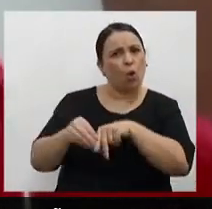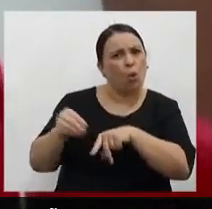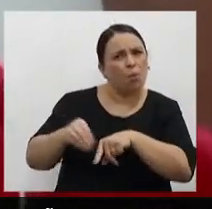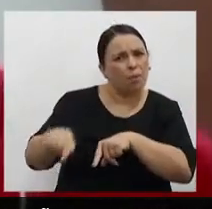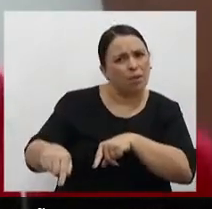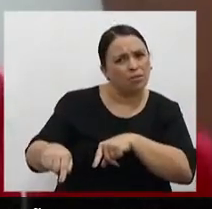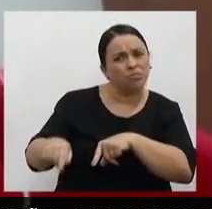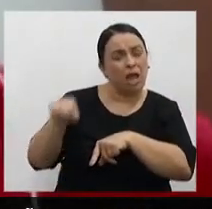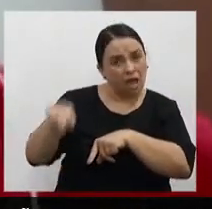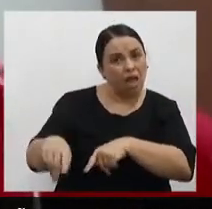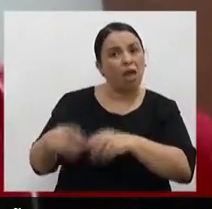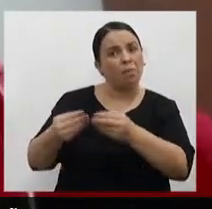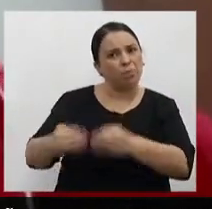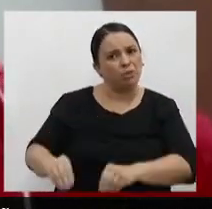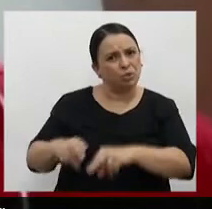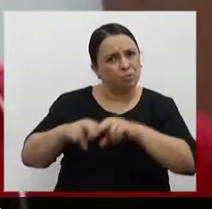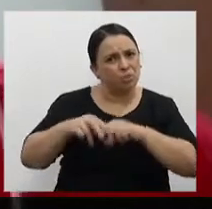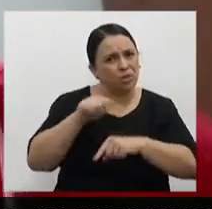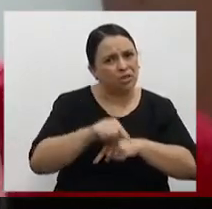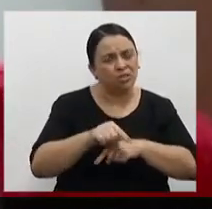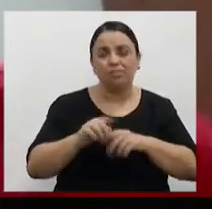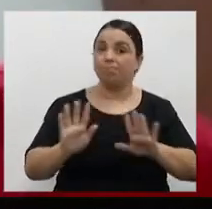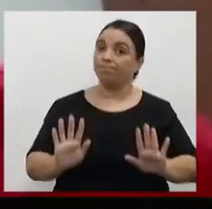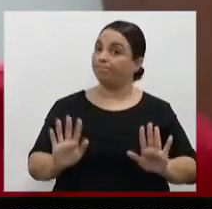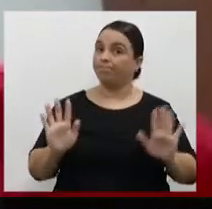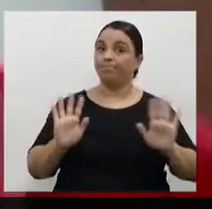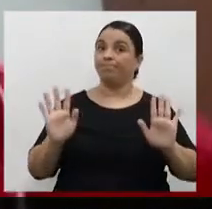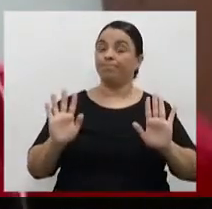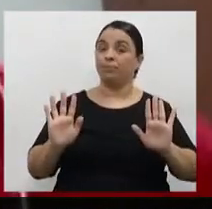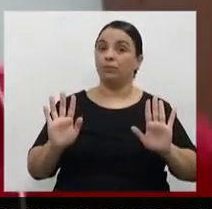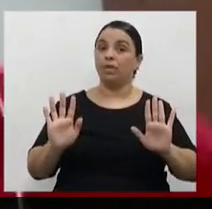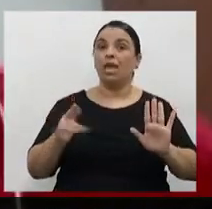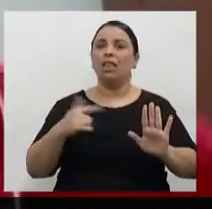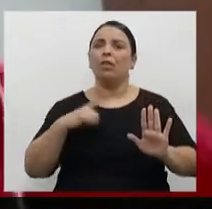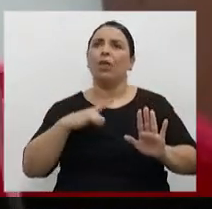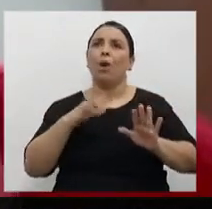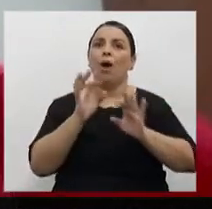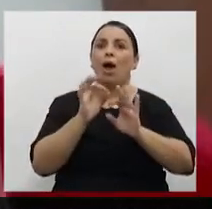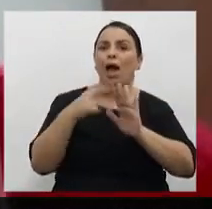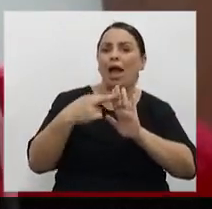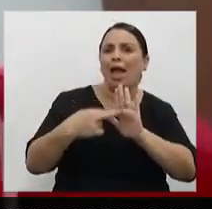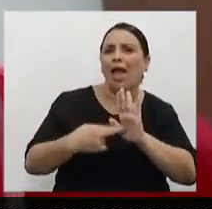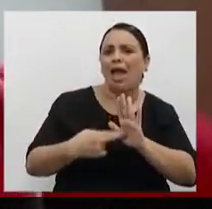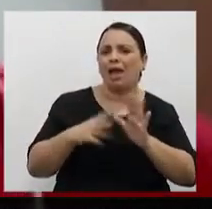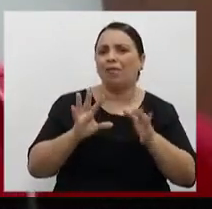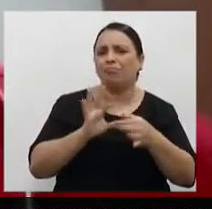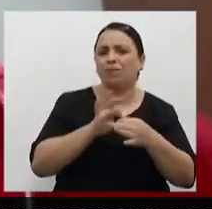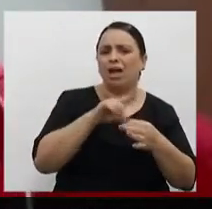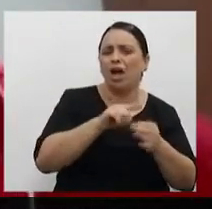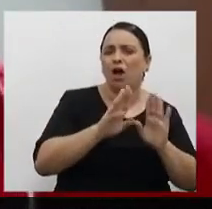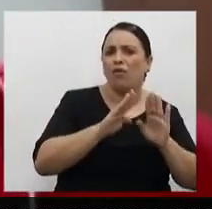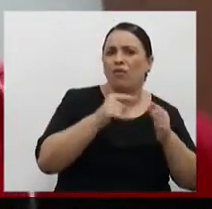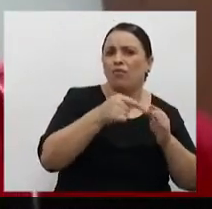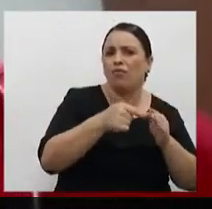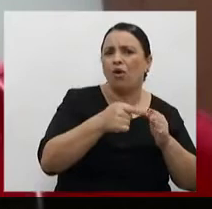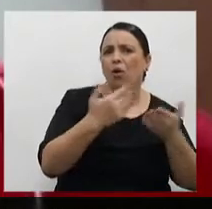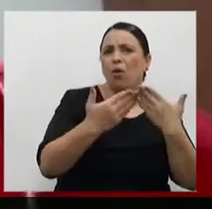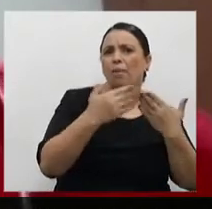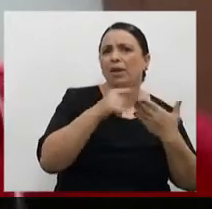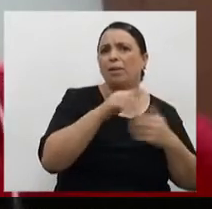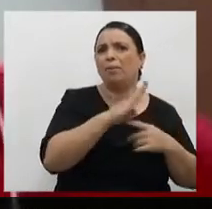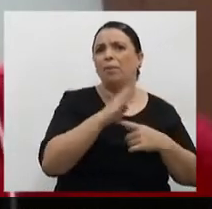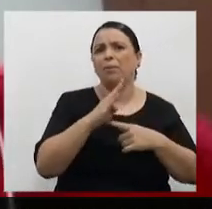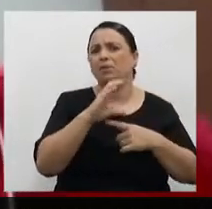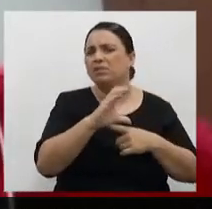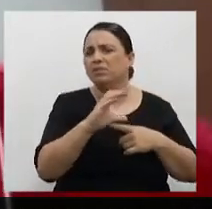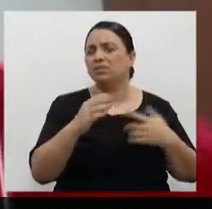critério em relação ao BPC, que não foi criado em nenhuma outra categoria até agora